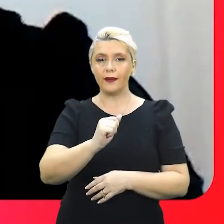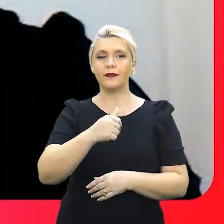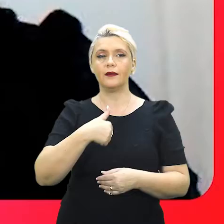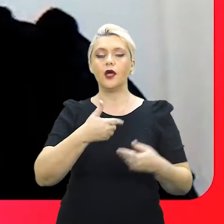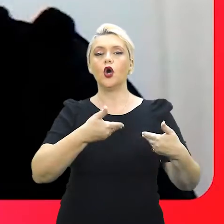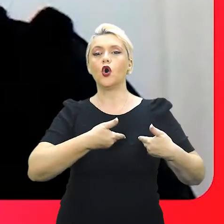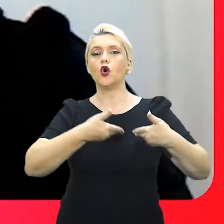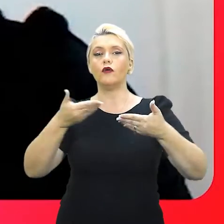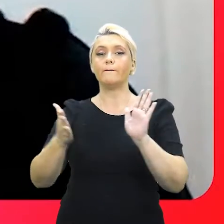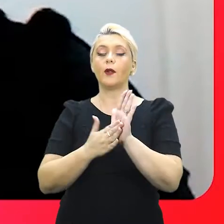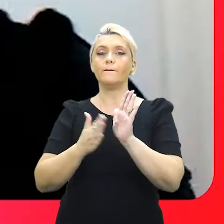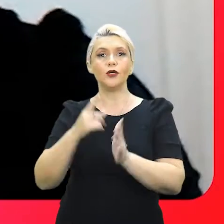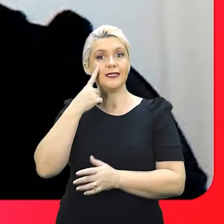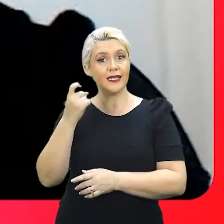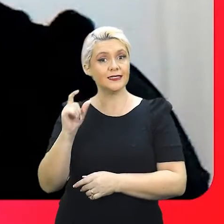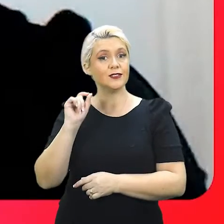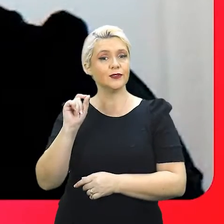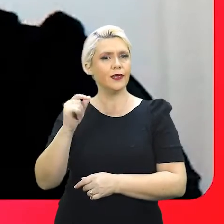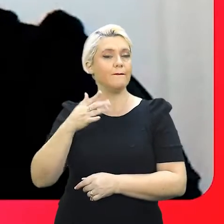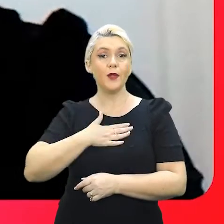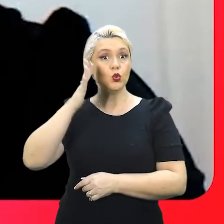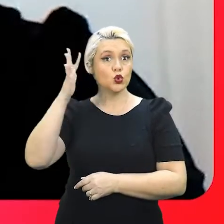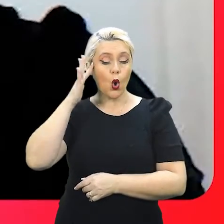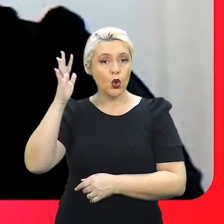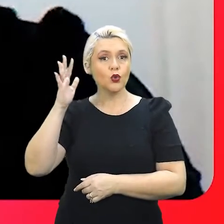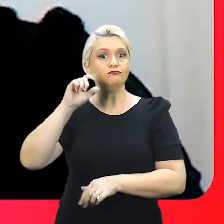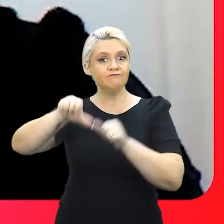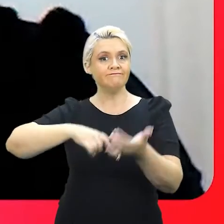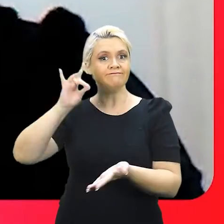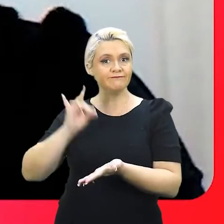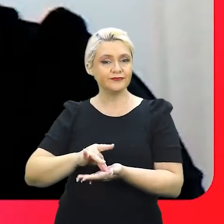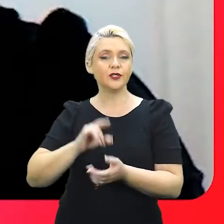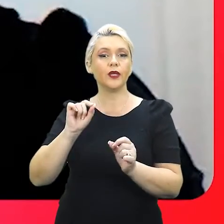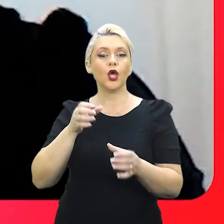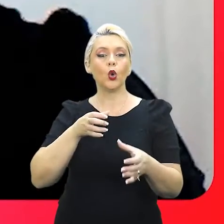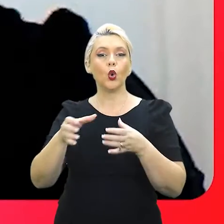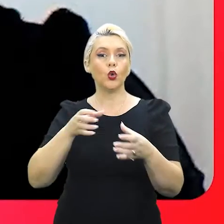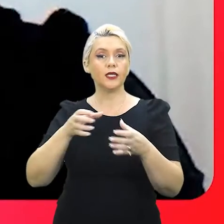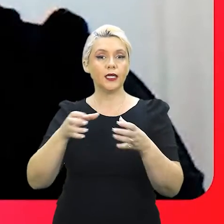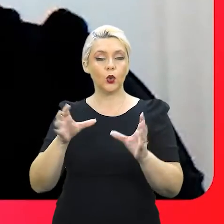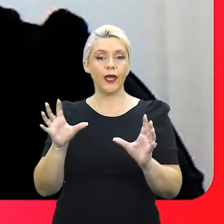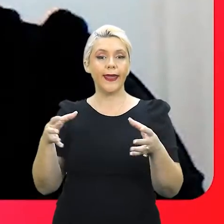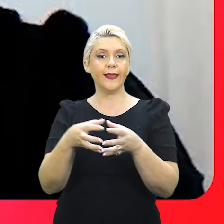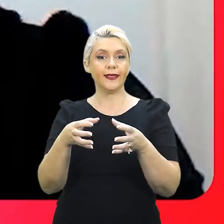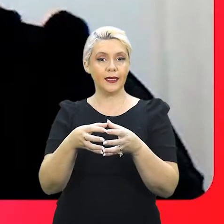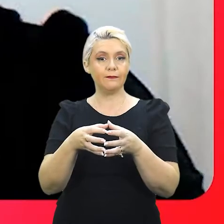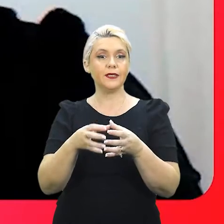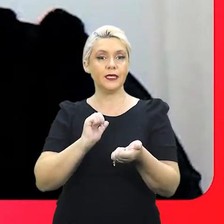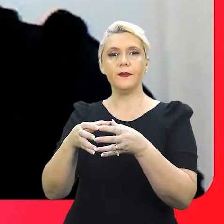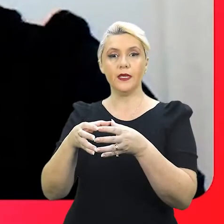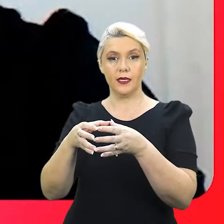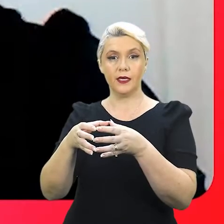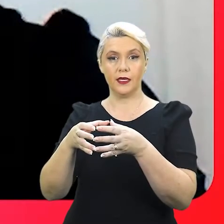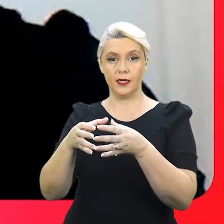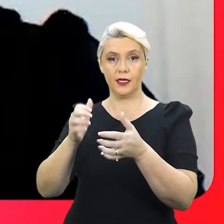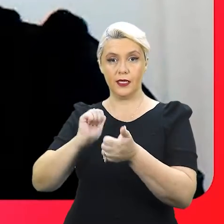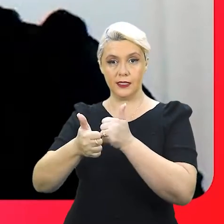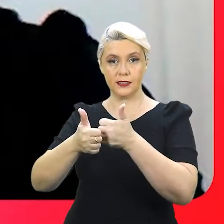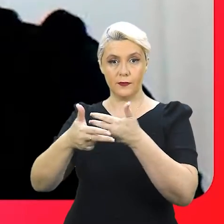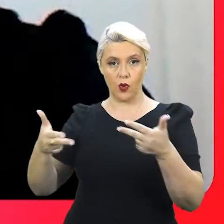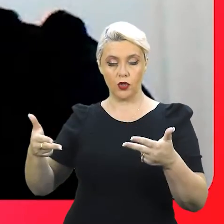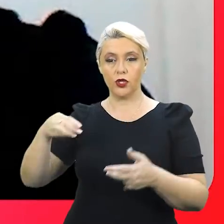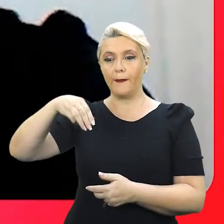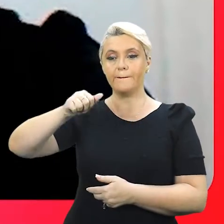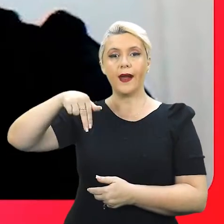recebi uma proposta interessante, porque era o meu sonho, que era ser coordenador de uma equipe de esportes, que foi o Mané